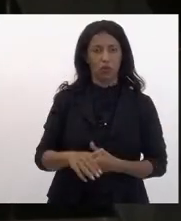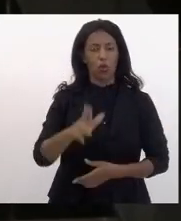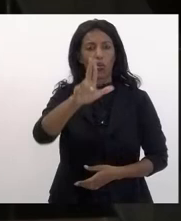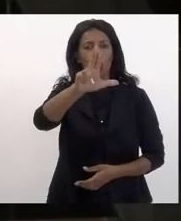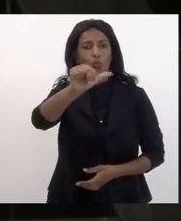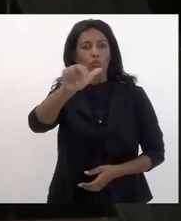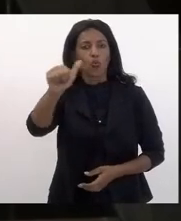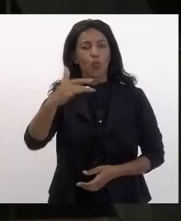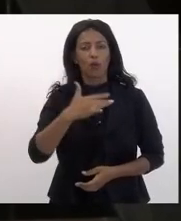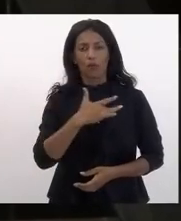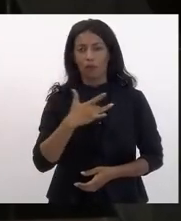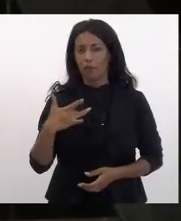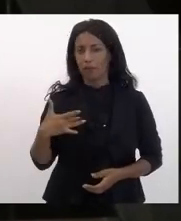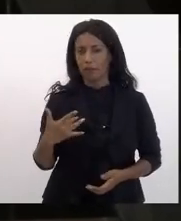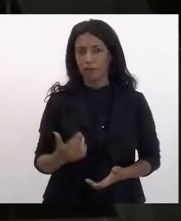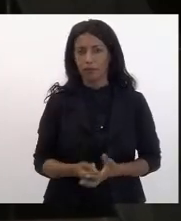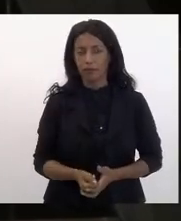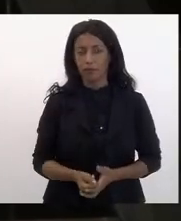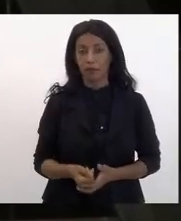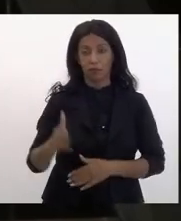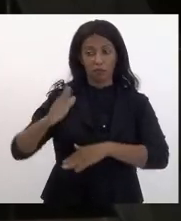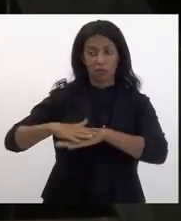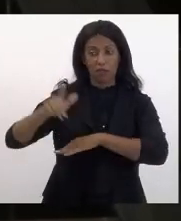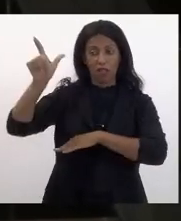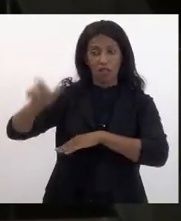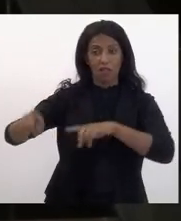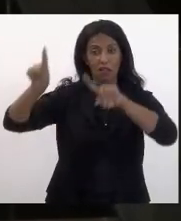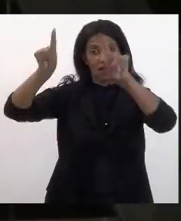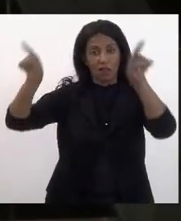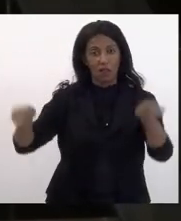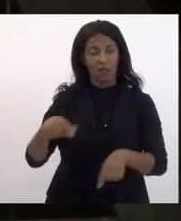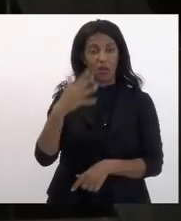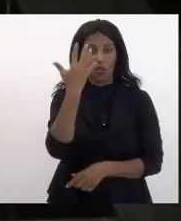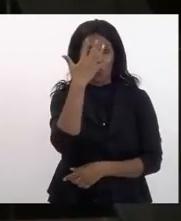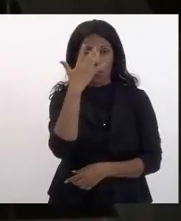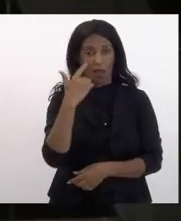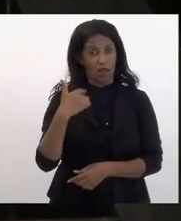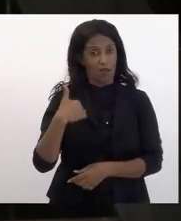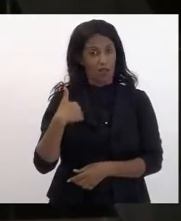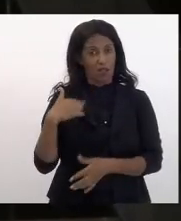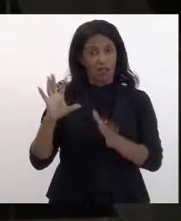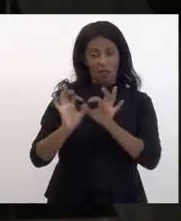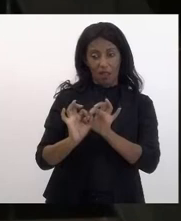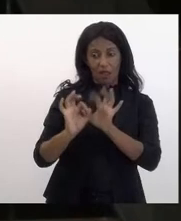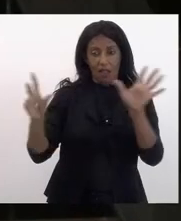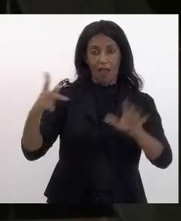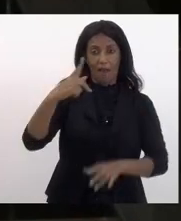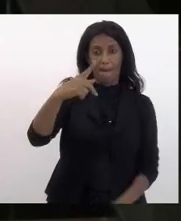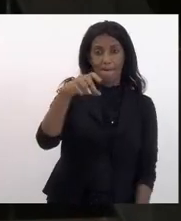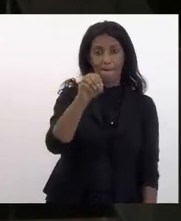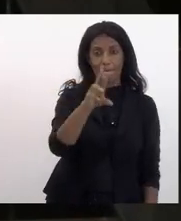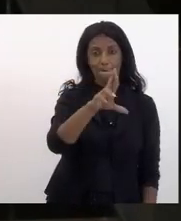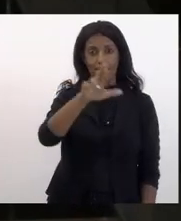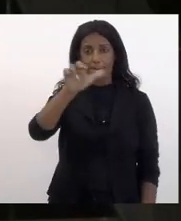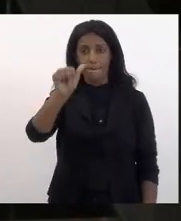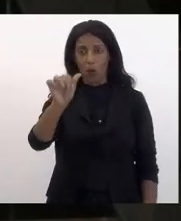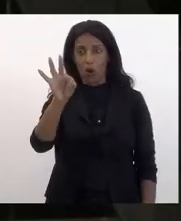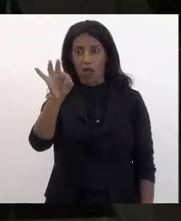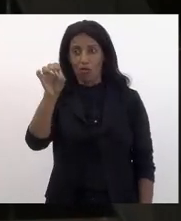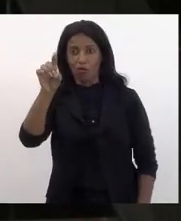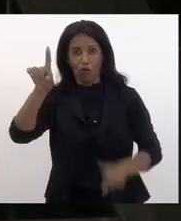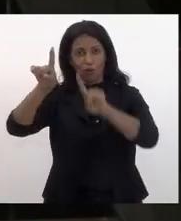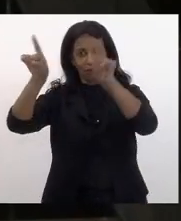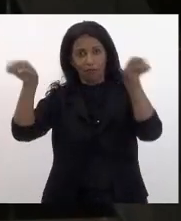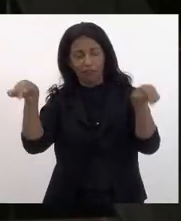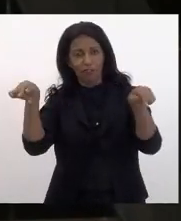Nunca foi pela saúde. Ele disse, abre aspas, no carnaval tá liberada a porra toda, fecha